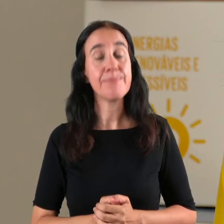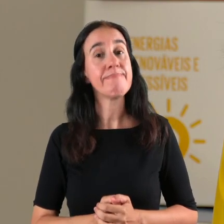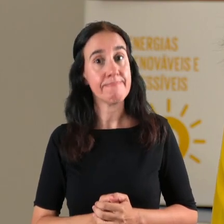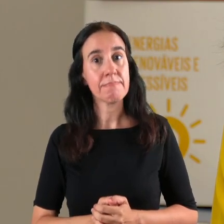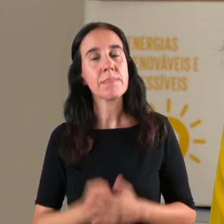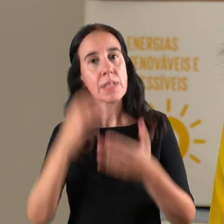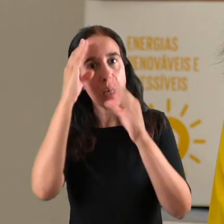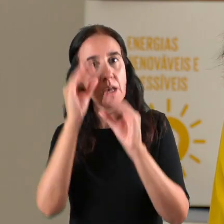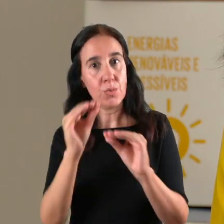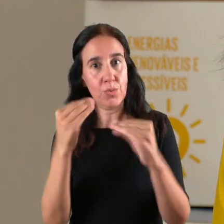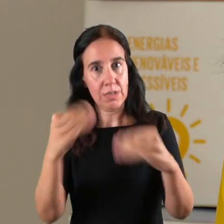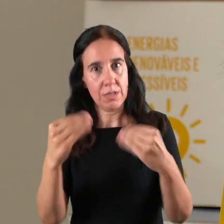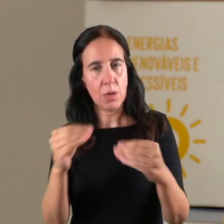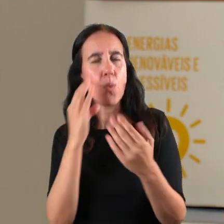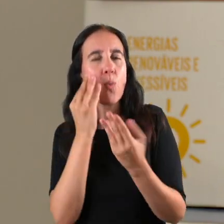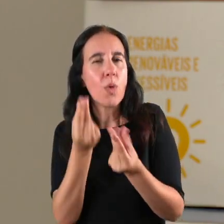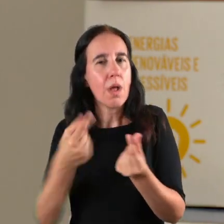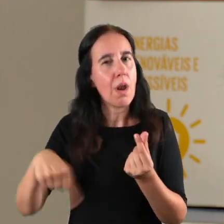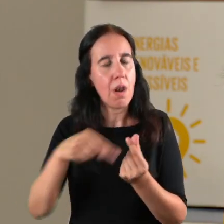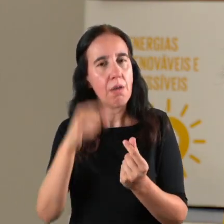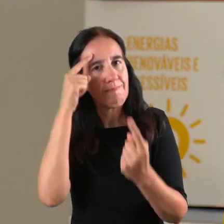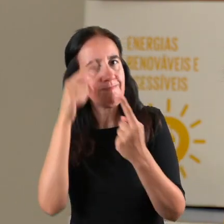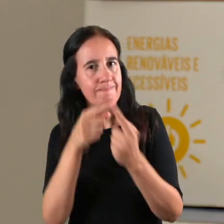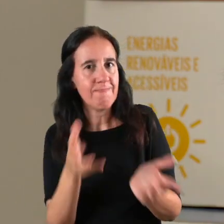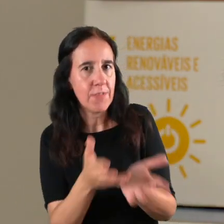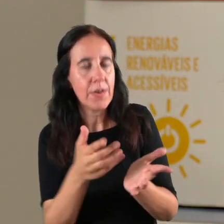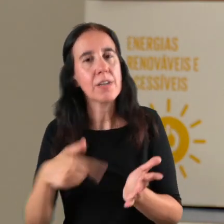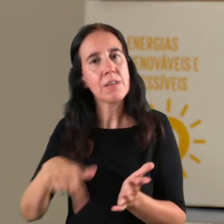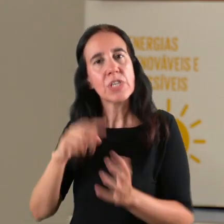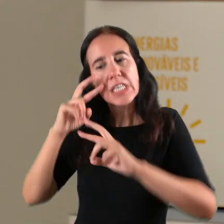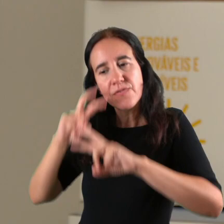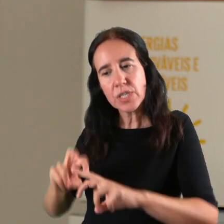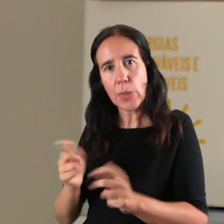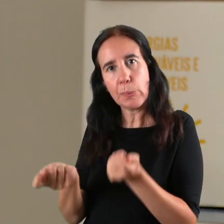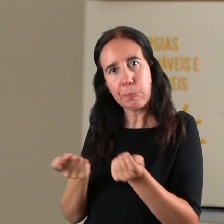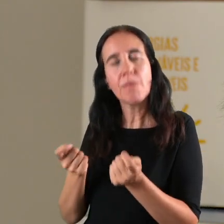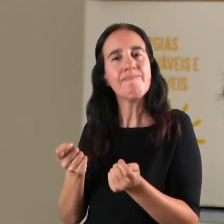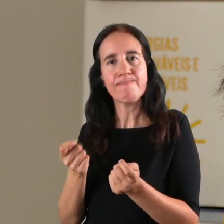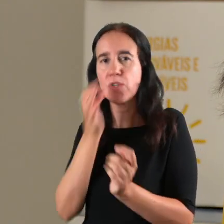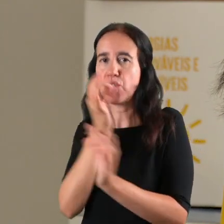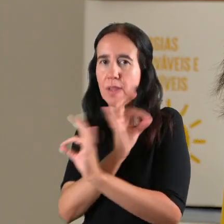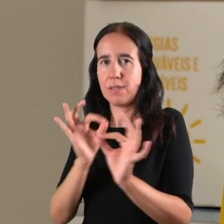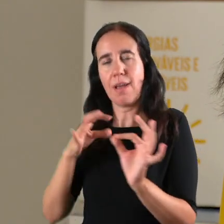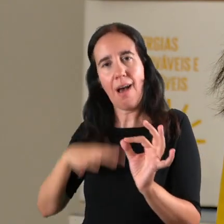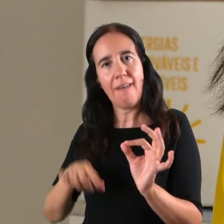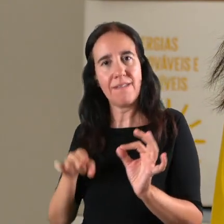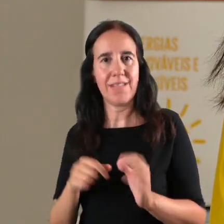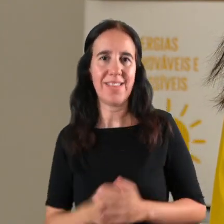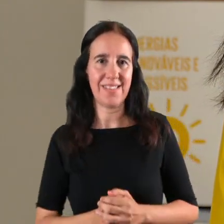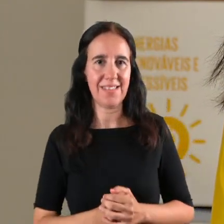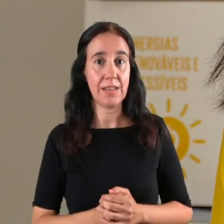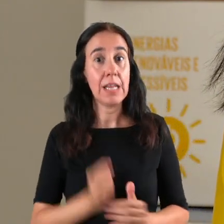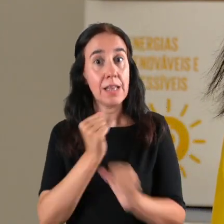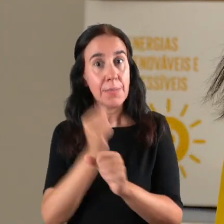o desenvolvimento de uma educação de qualidade e desenvolvemos investigação que pretendemos que seja de